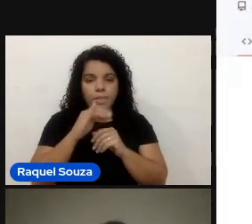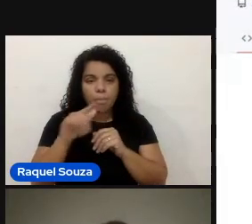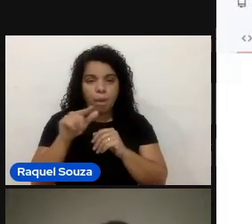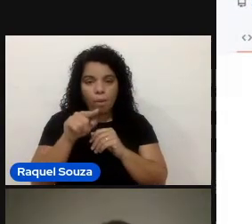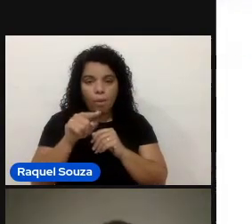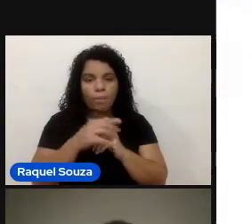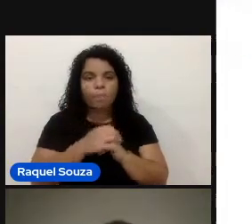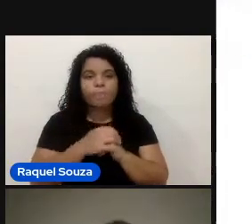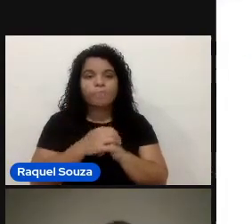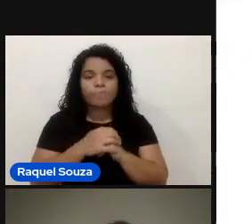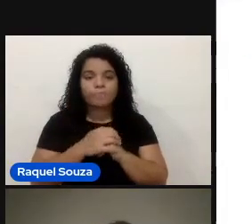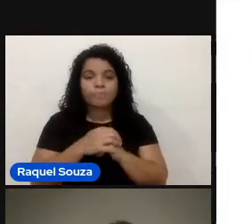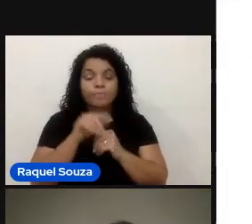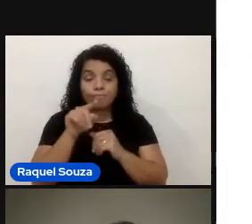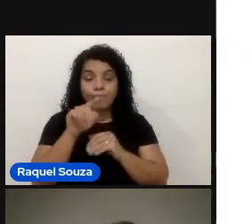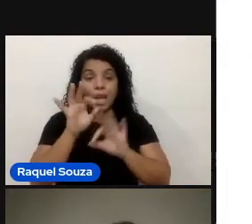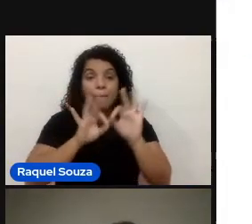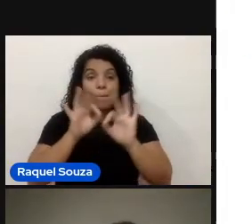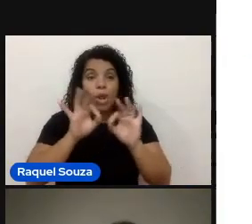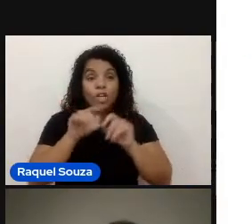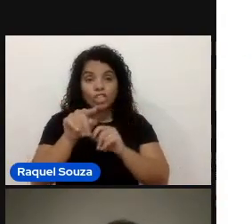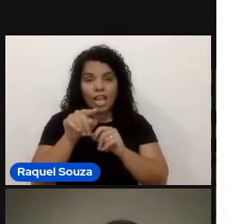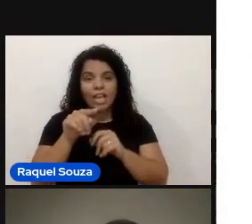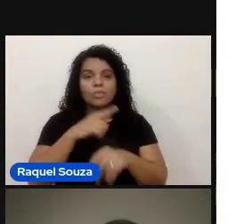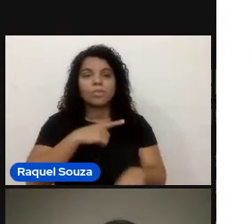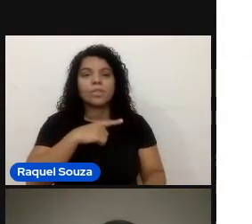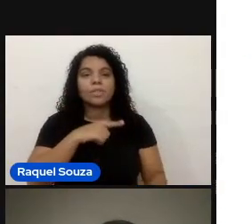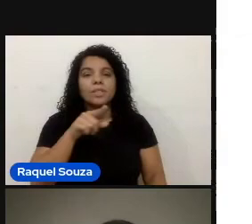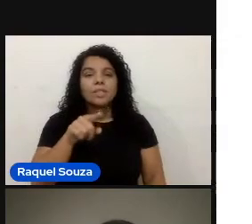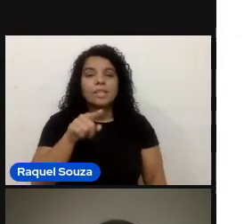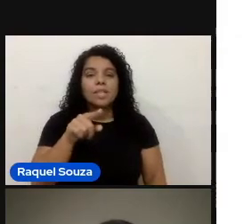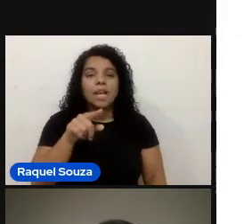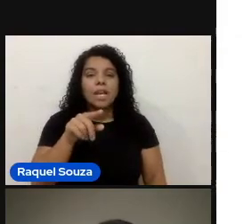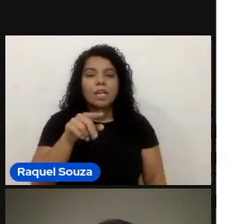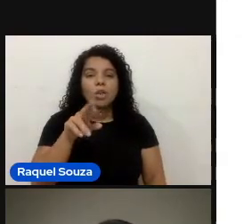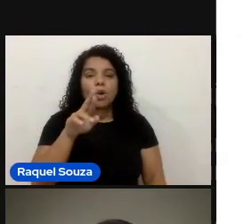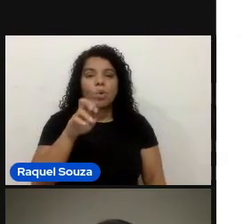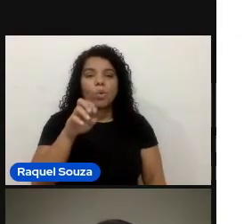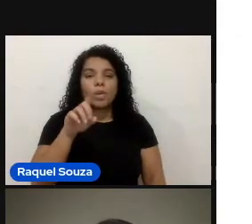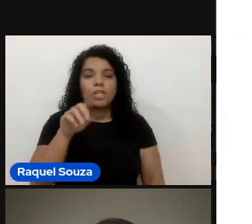Esse é o projeto. Tá com um README bem explicado